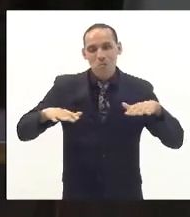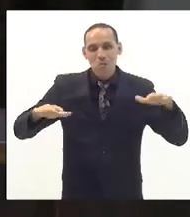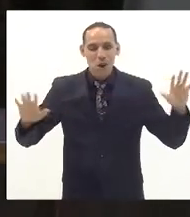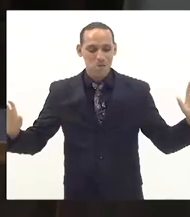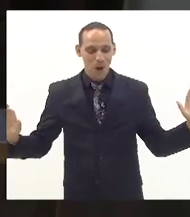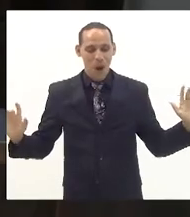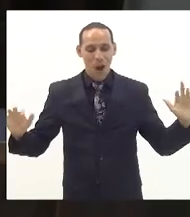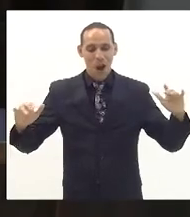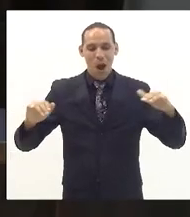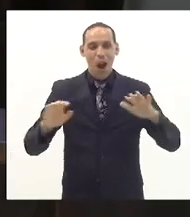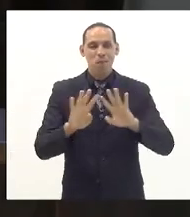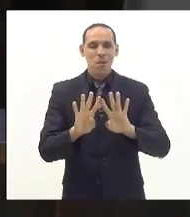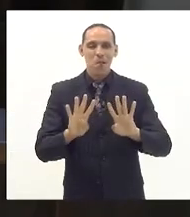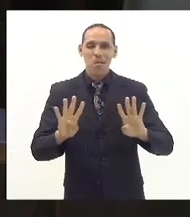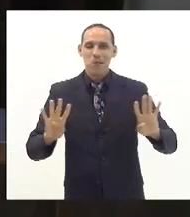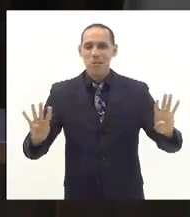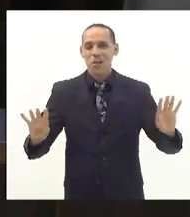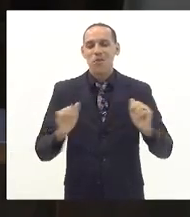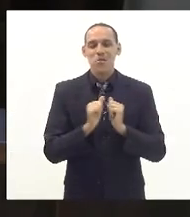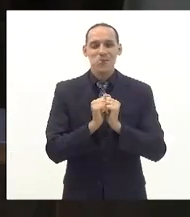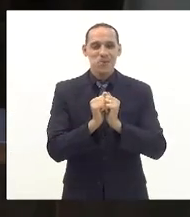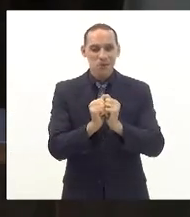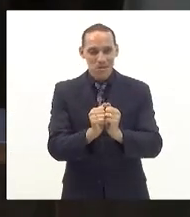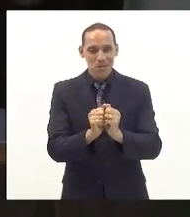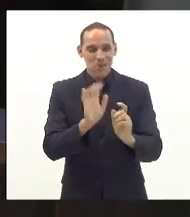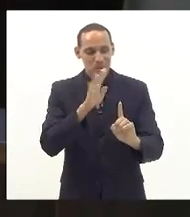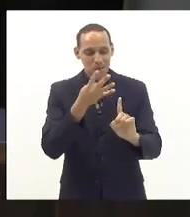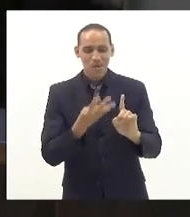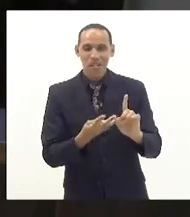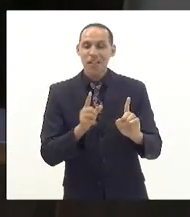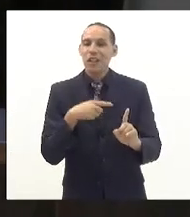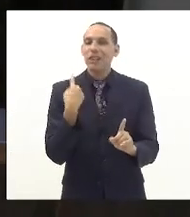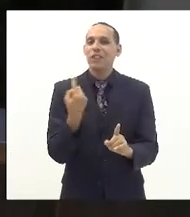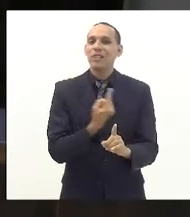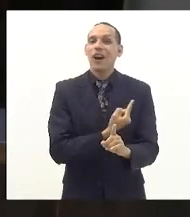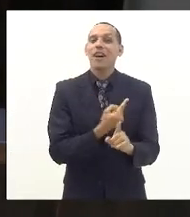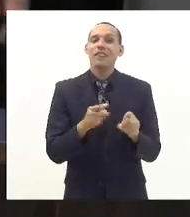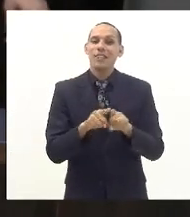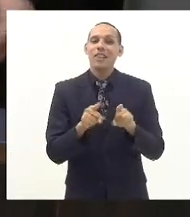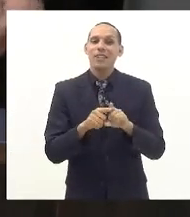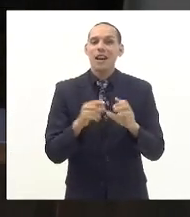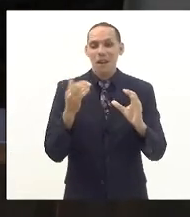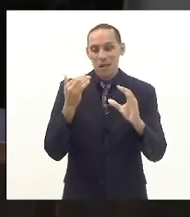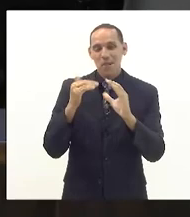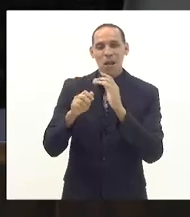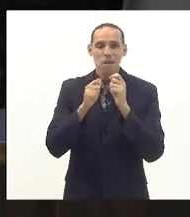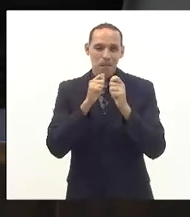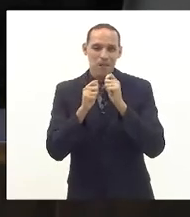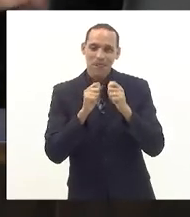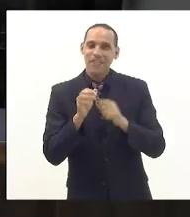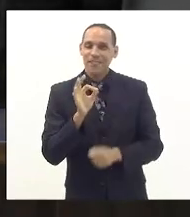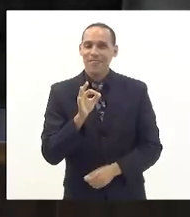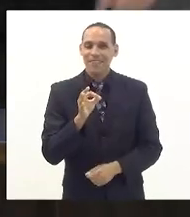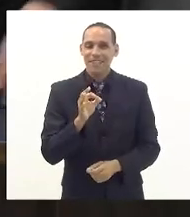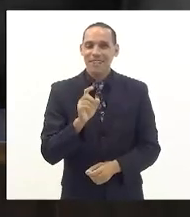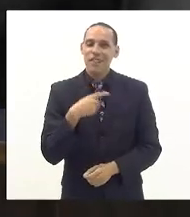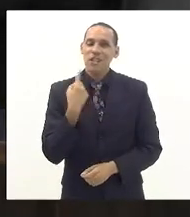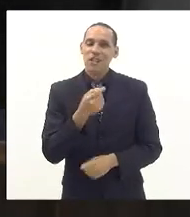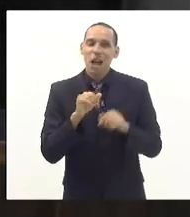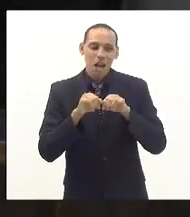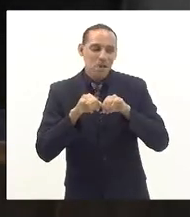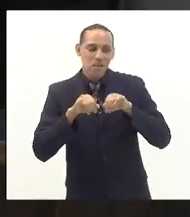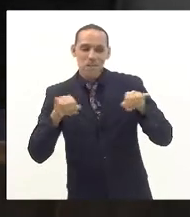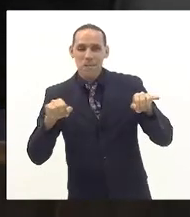embaixo, com todo mundo, com os homenageados, para que a gente possa, inclusive, mandar para a imprensa, né, Mink? Para que a gente possa